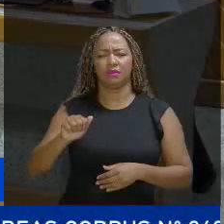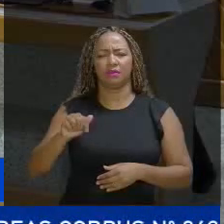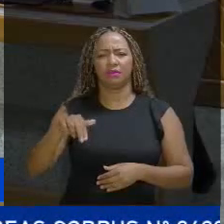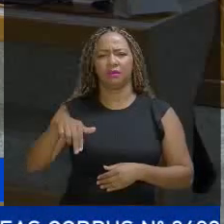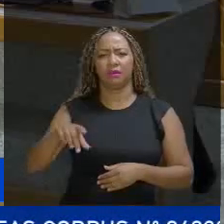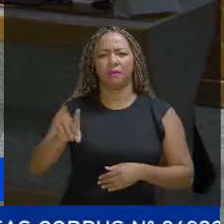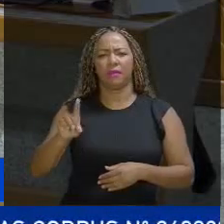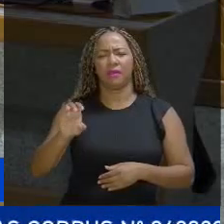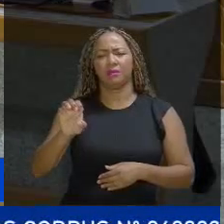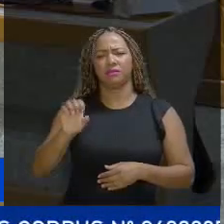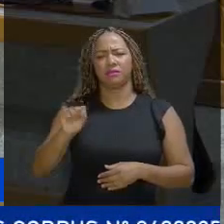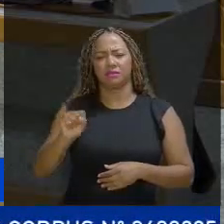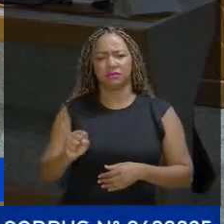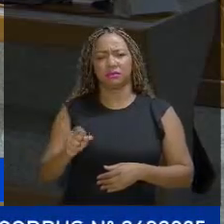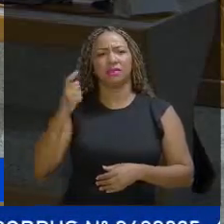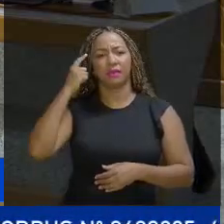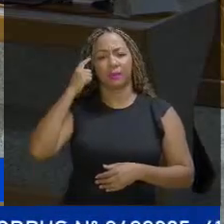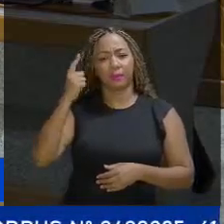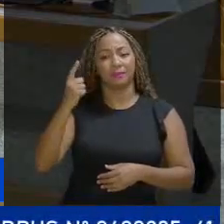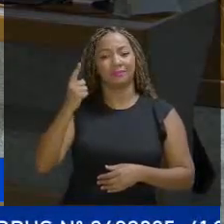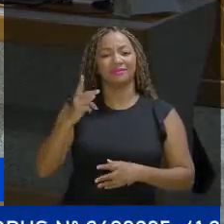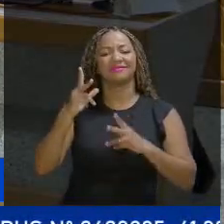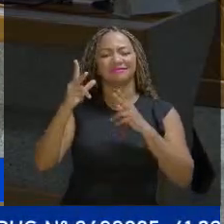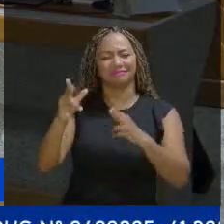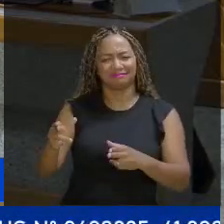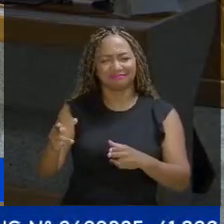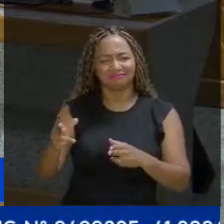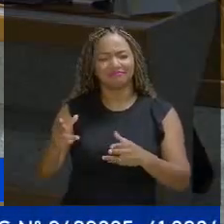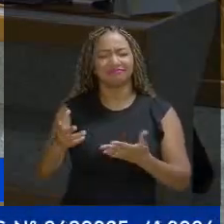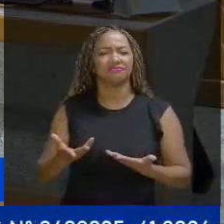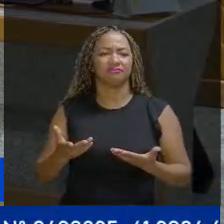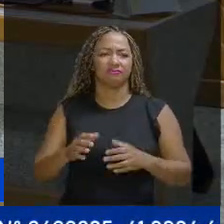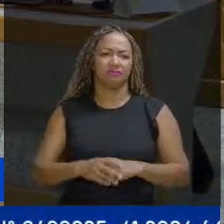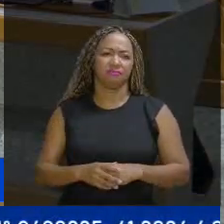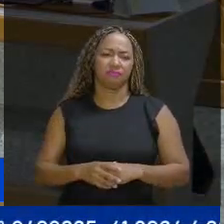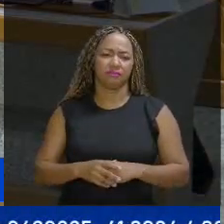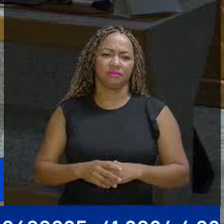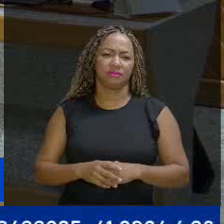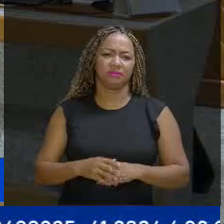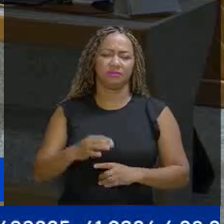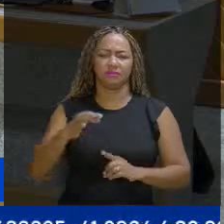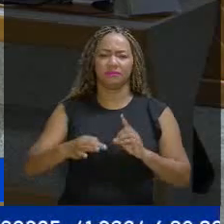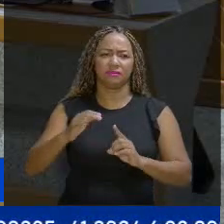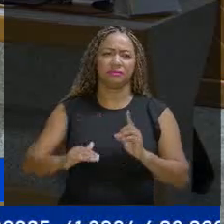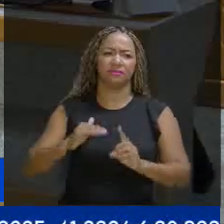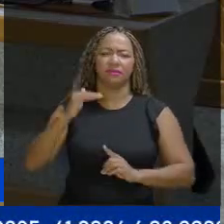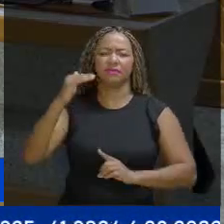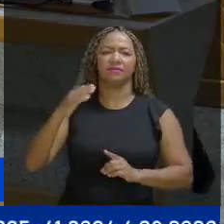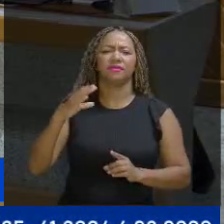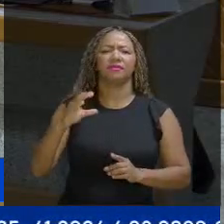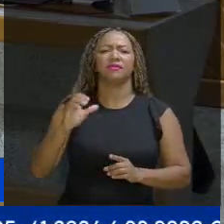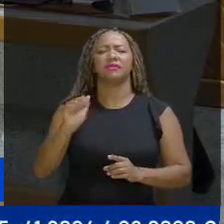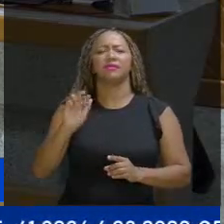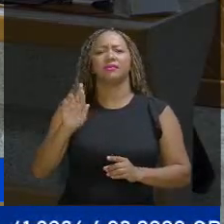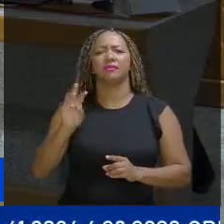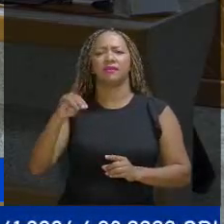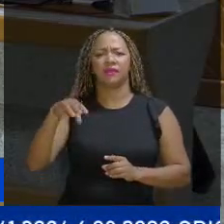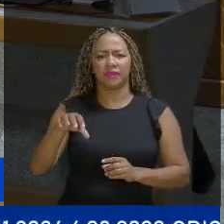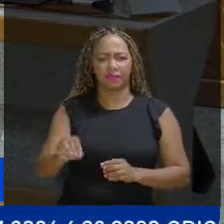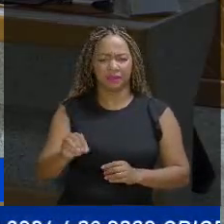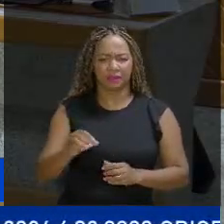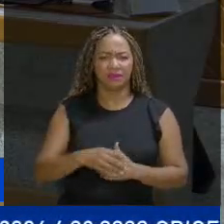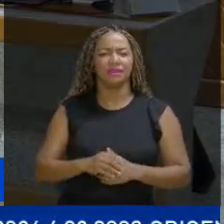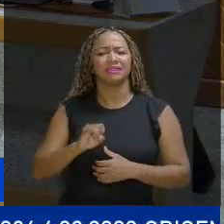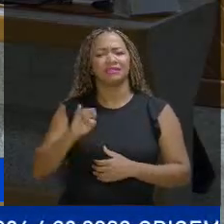eu penso, como os colegas, e vou explicar. O desembargador Carmo Antônio, certamente, se vier